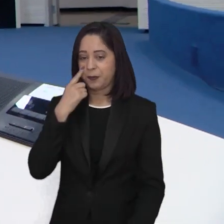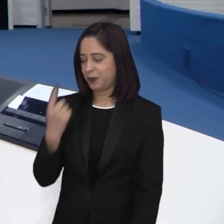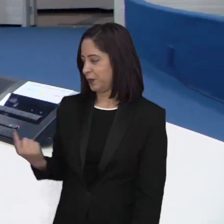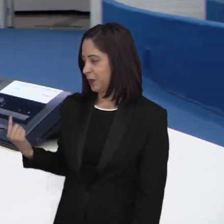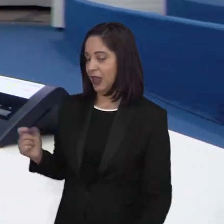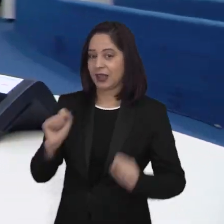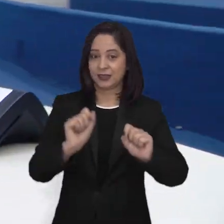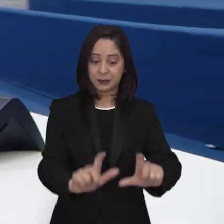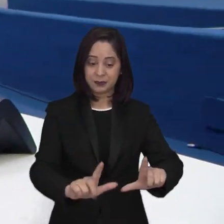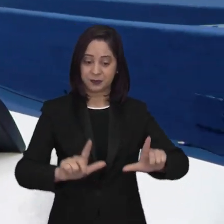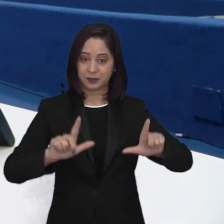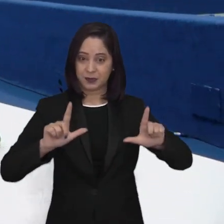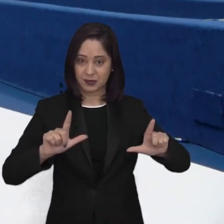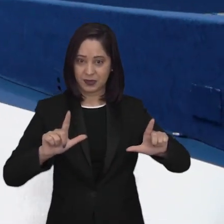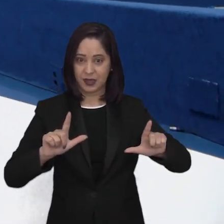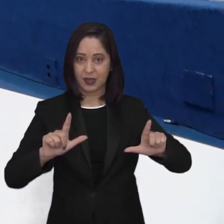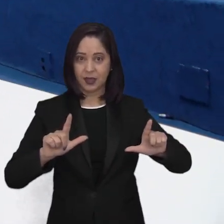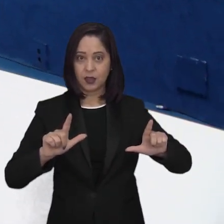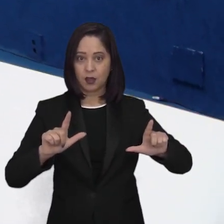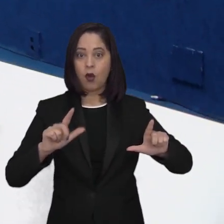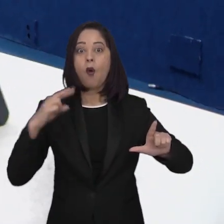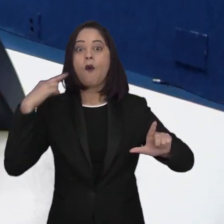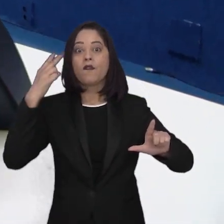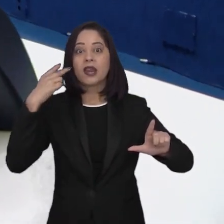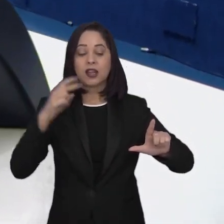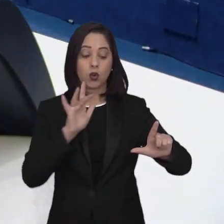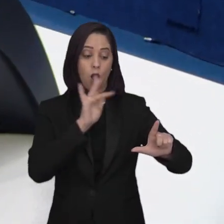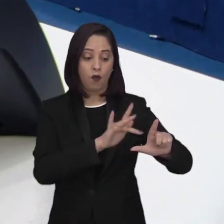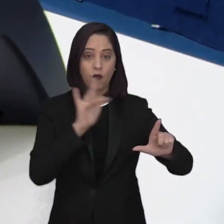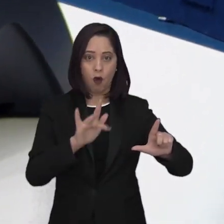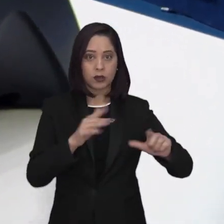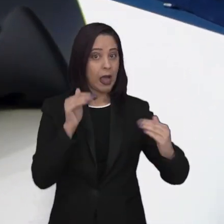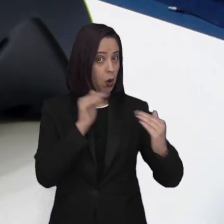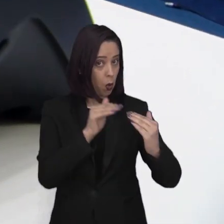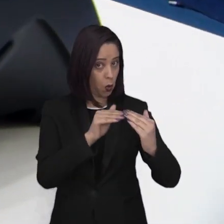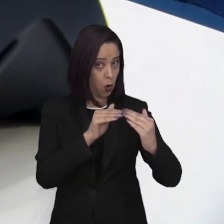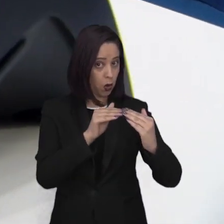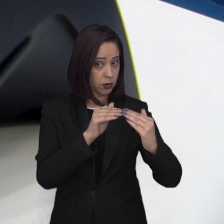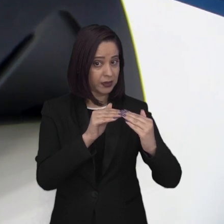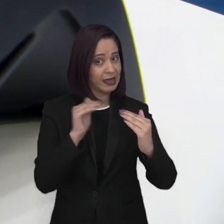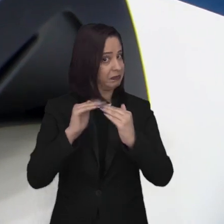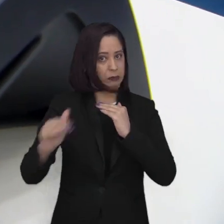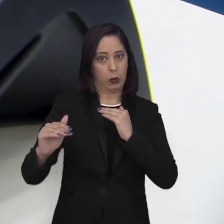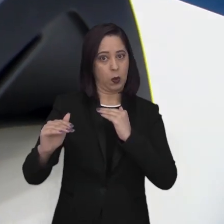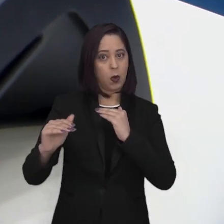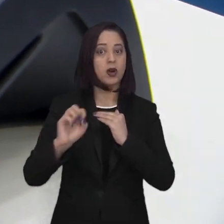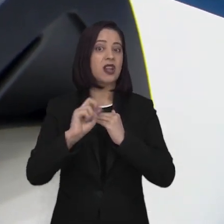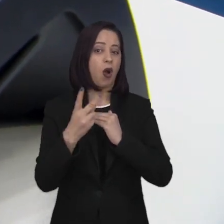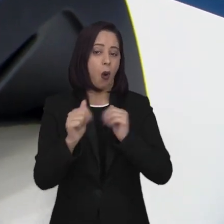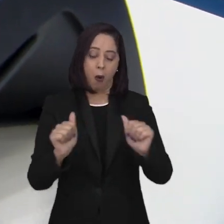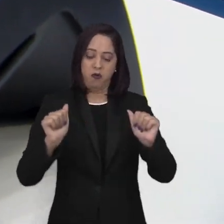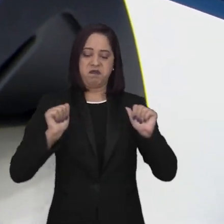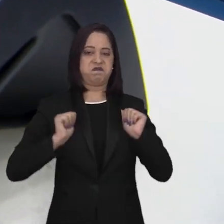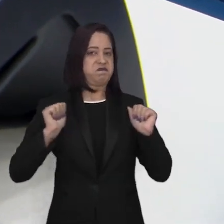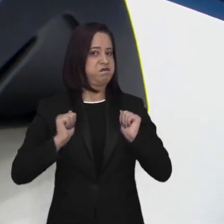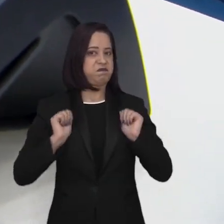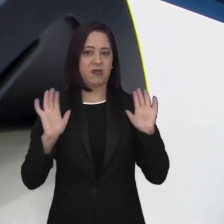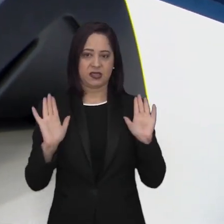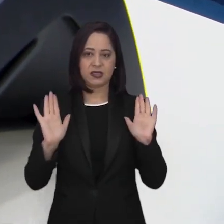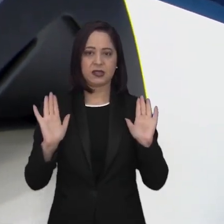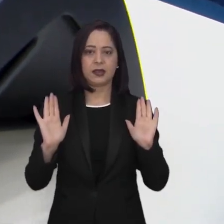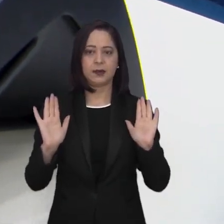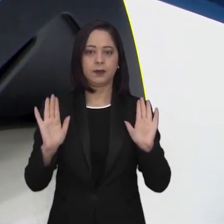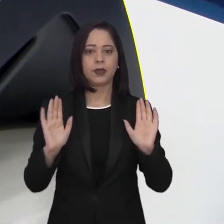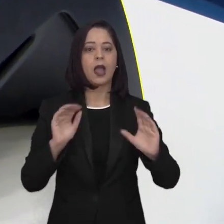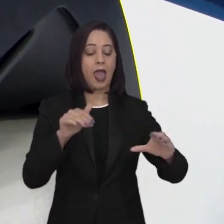para vocês, olha só. É através desse equipamento aqui. O voto pode ser favorável, pode ser contrário